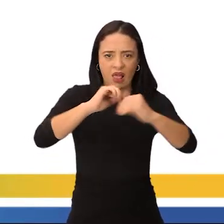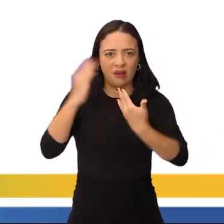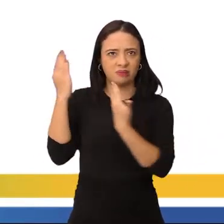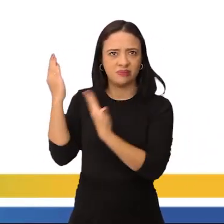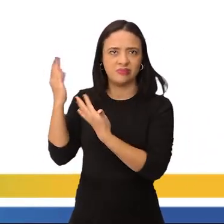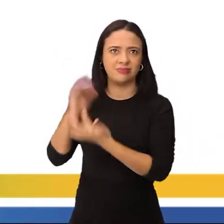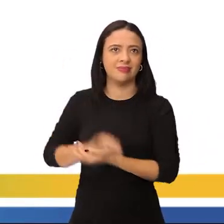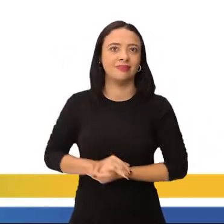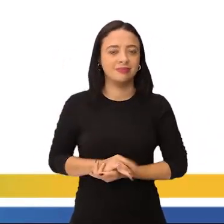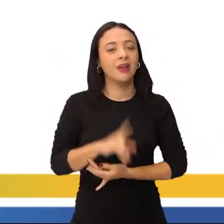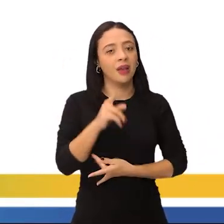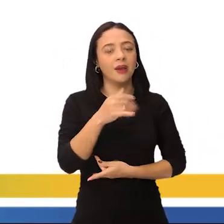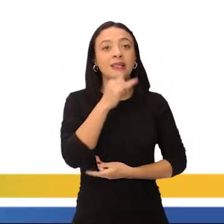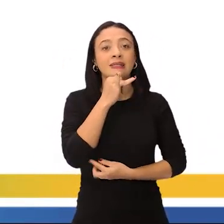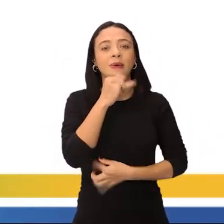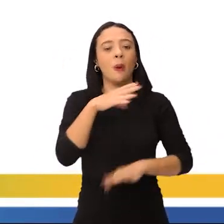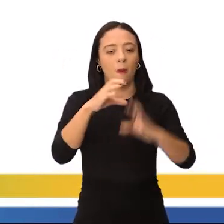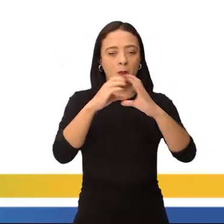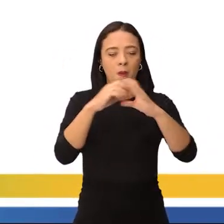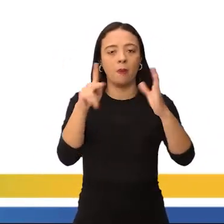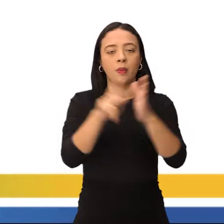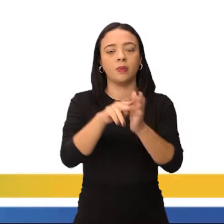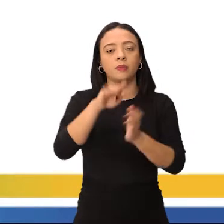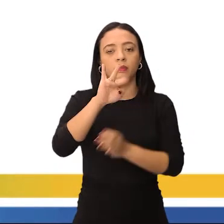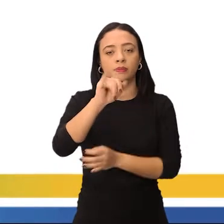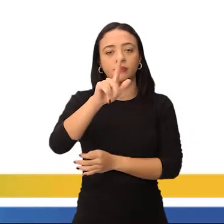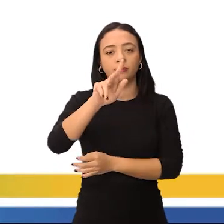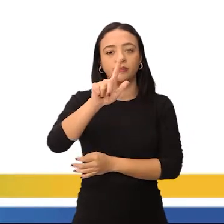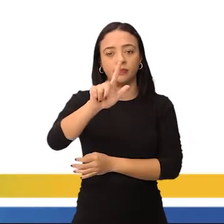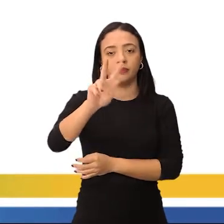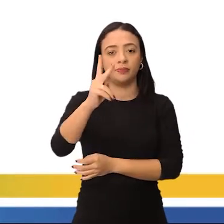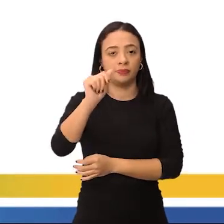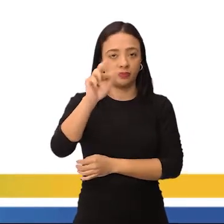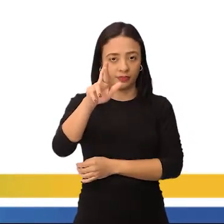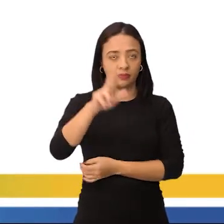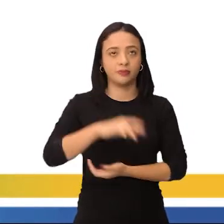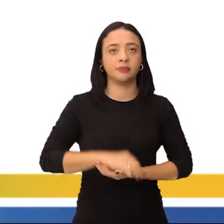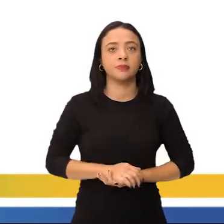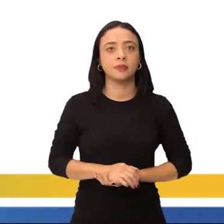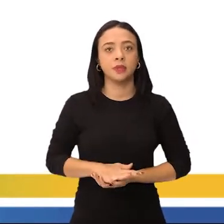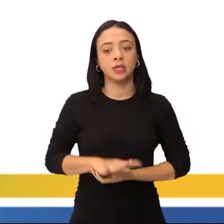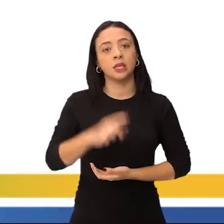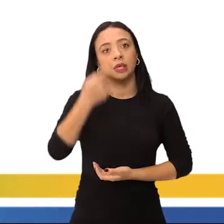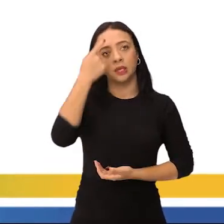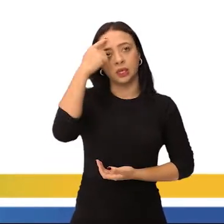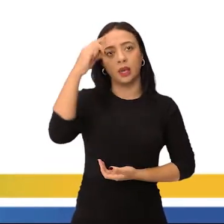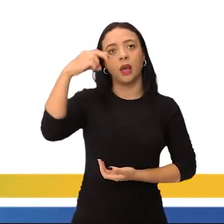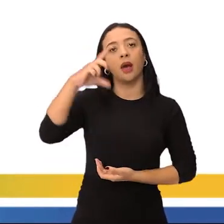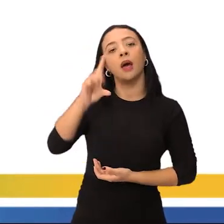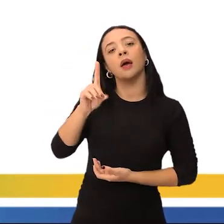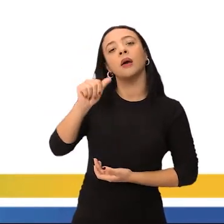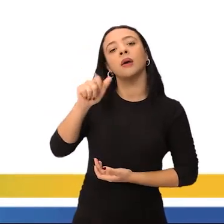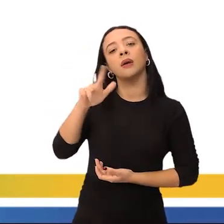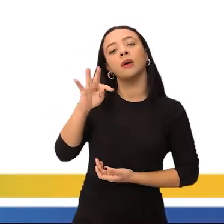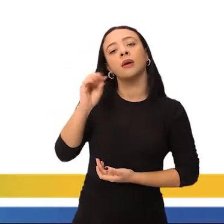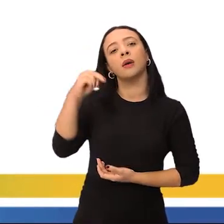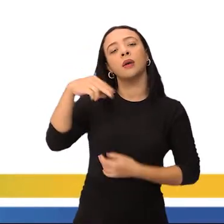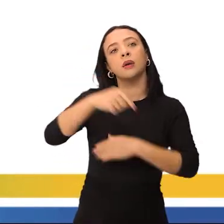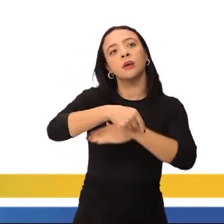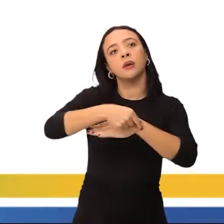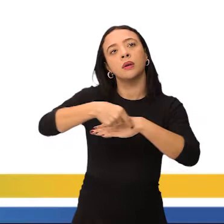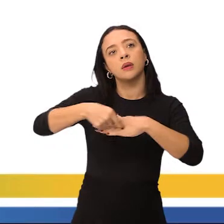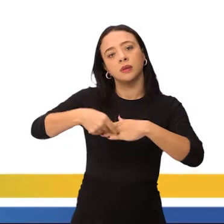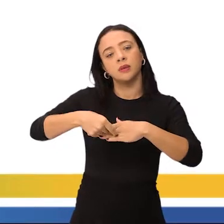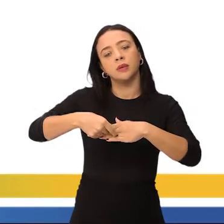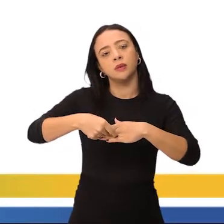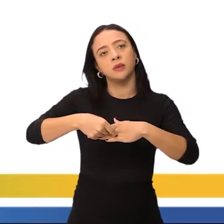no caso aí é uma bola de bilhar né assim nunca que ela é diferente e aí ela foi proposto por Dalton né que tinha um lado isso